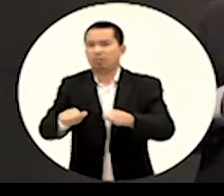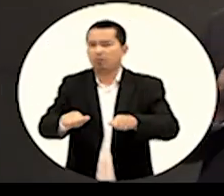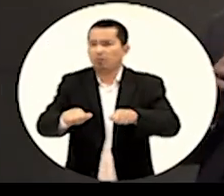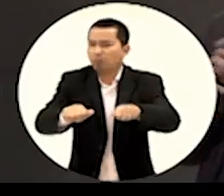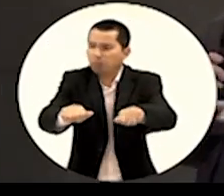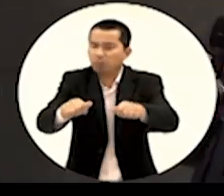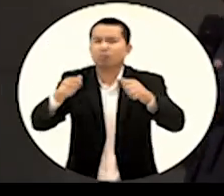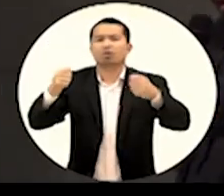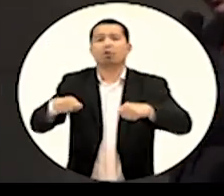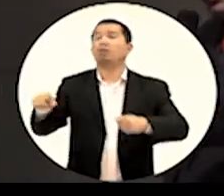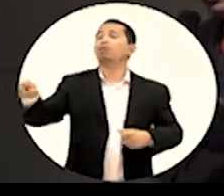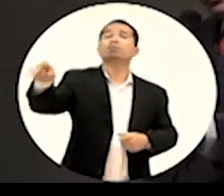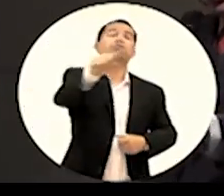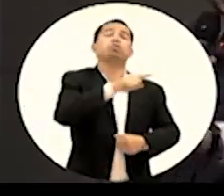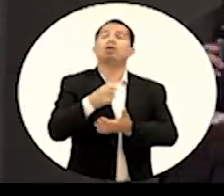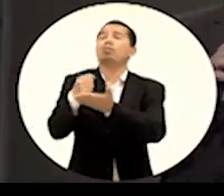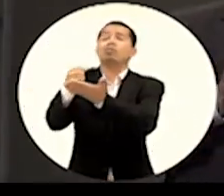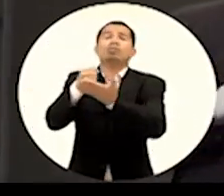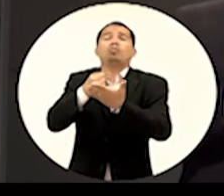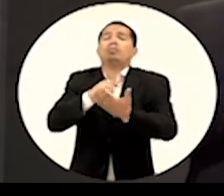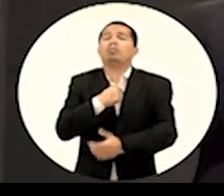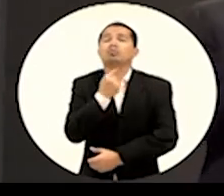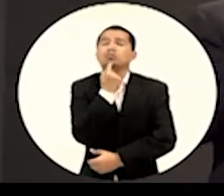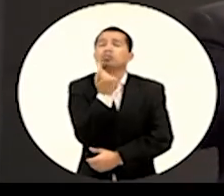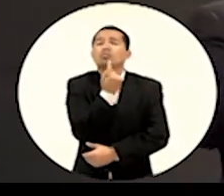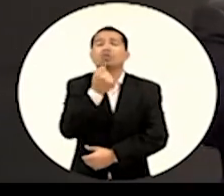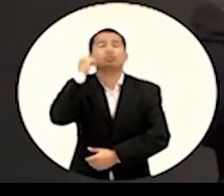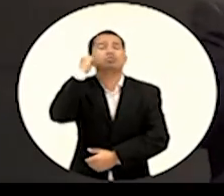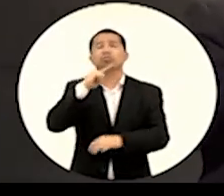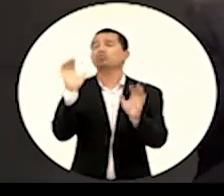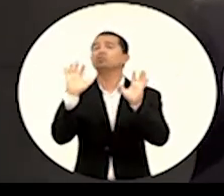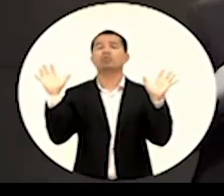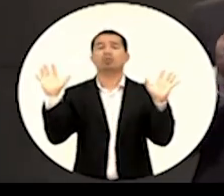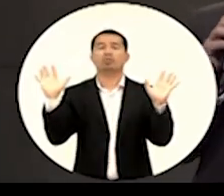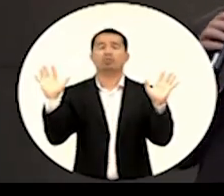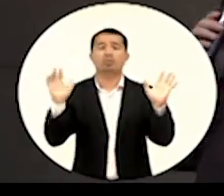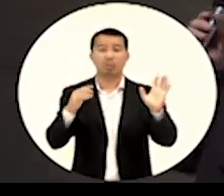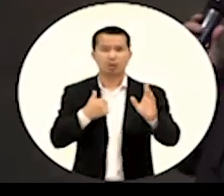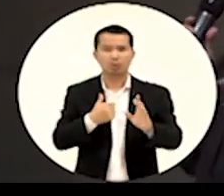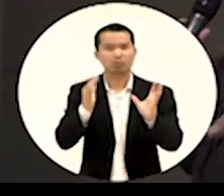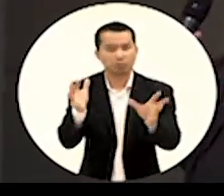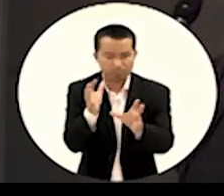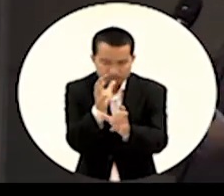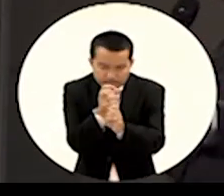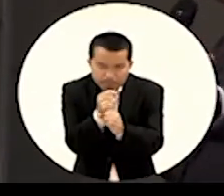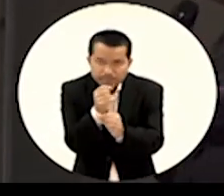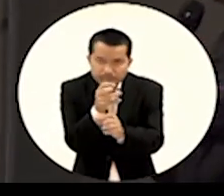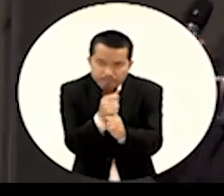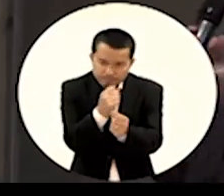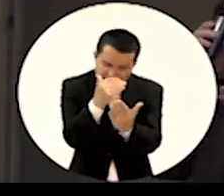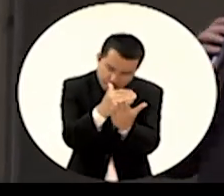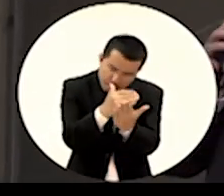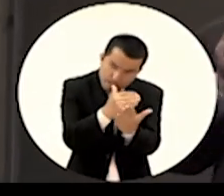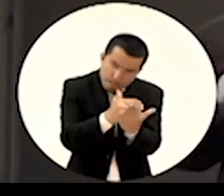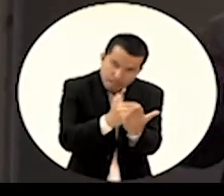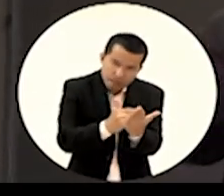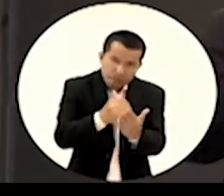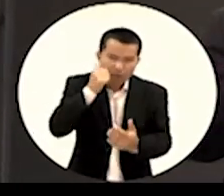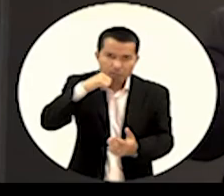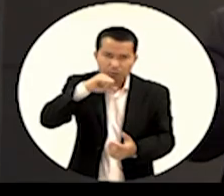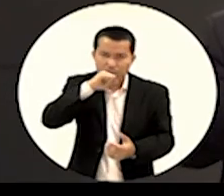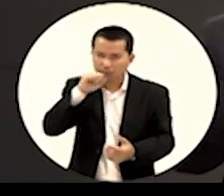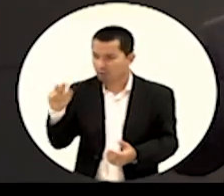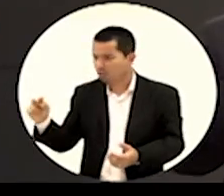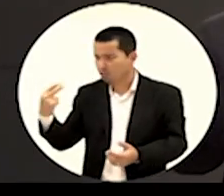aluguel, água, luz, tal, não sei o quê, e tem que fazer aquilo outro, todo mundo estava ali vendo, vocês têm que ajudar, eu não consigo fazer, como é que vai